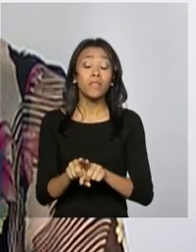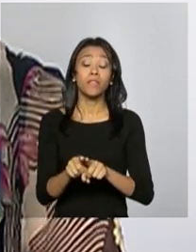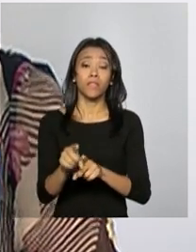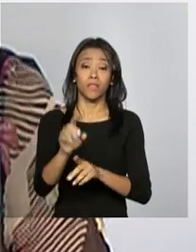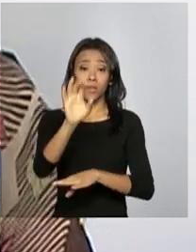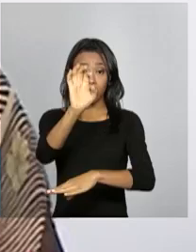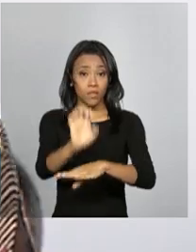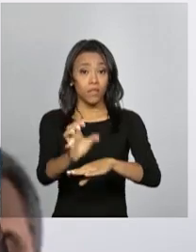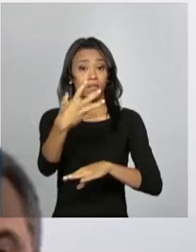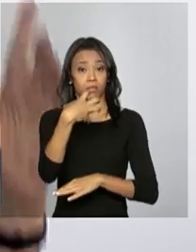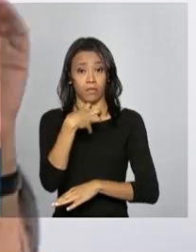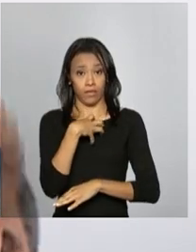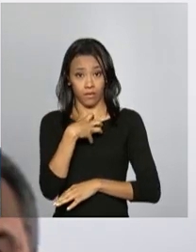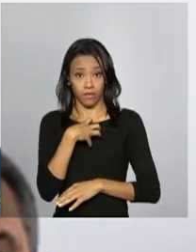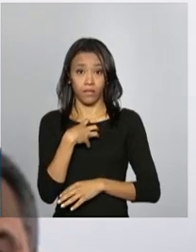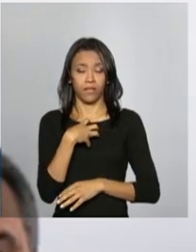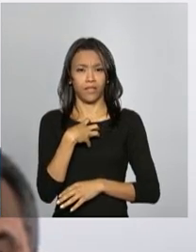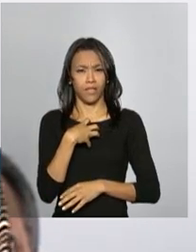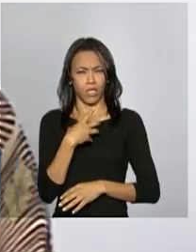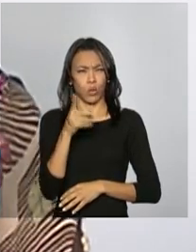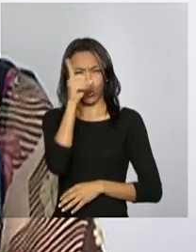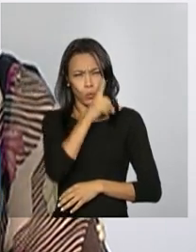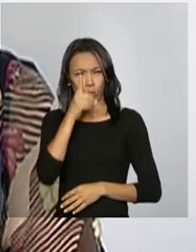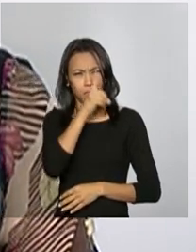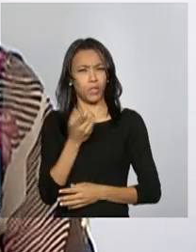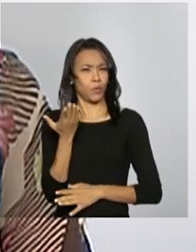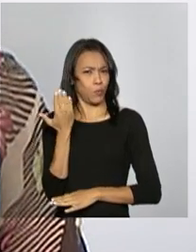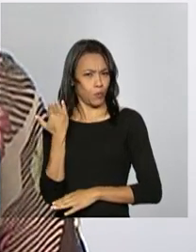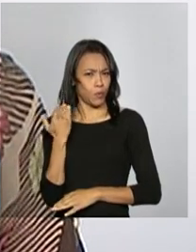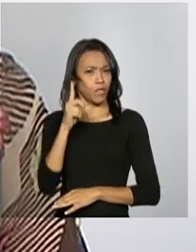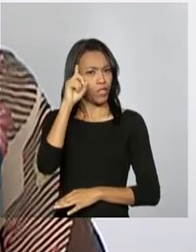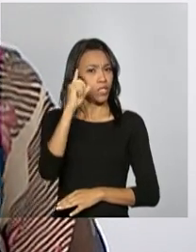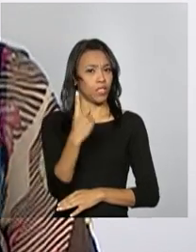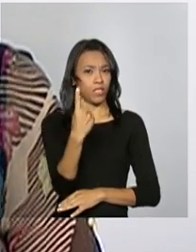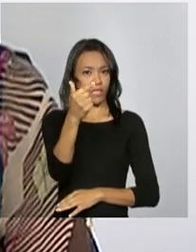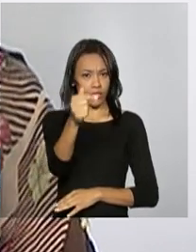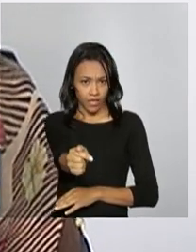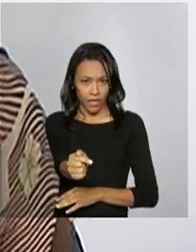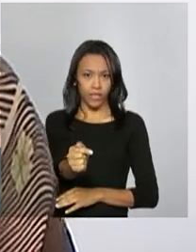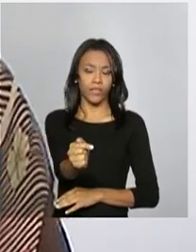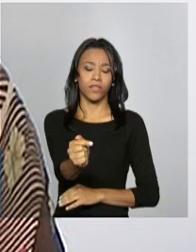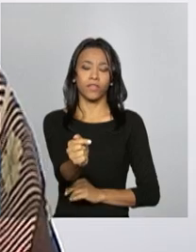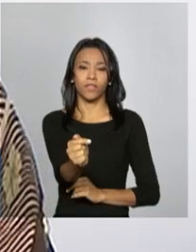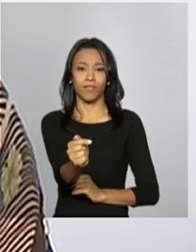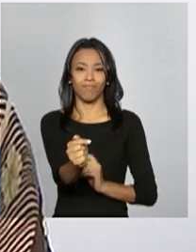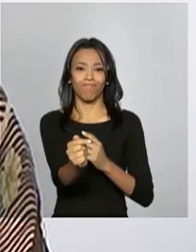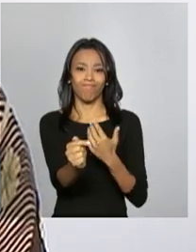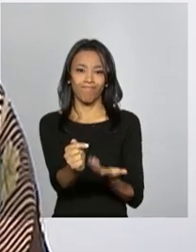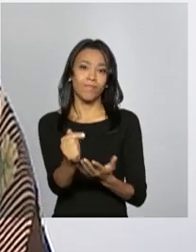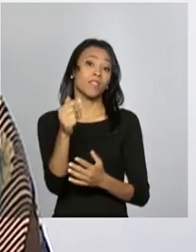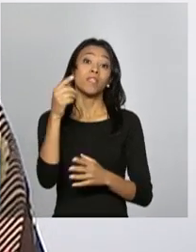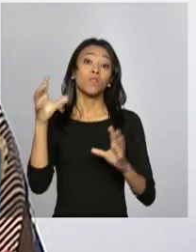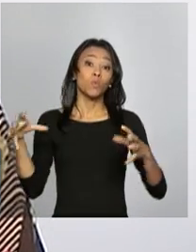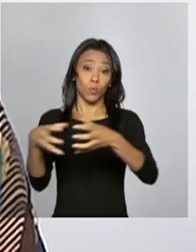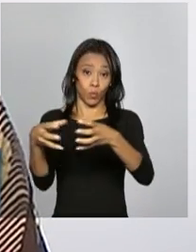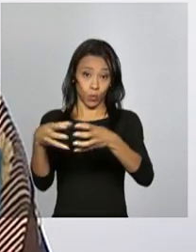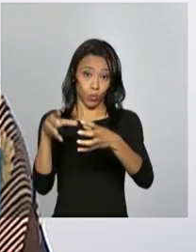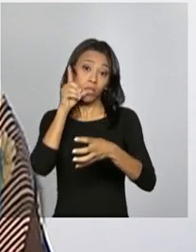deu também, naquele domingo, dia 17, através da sua bancada,